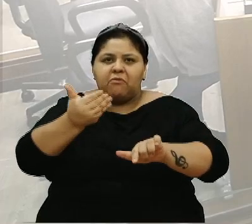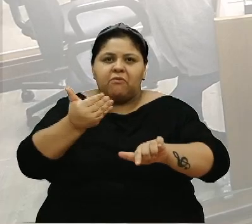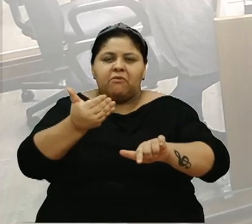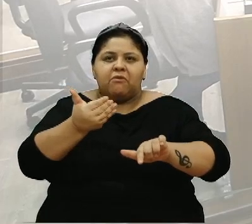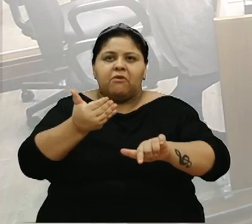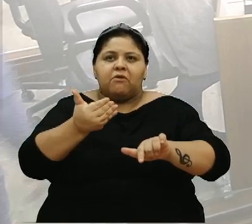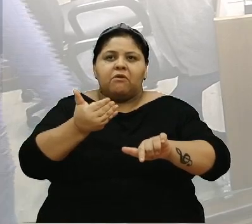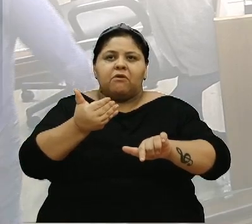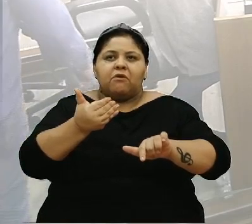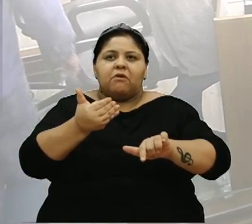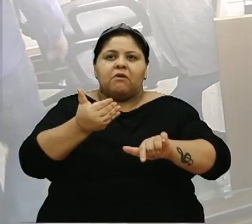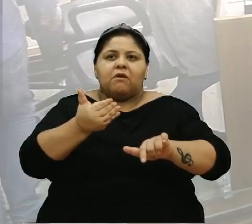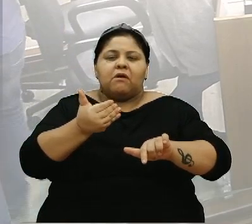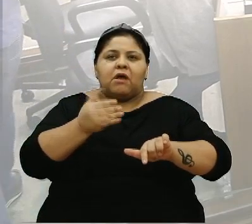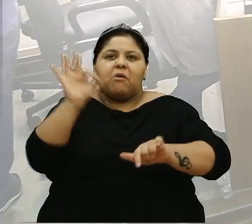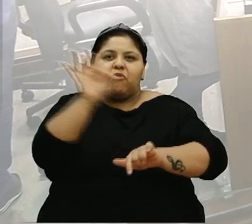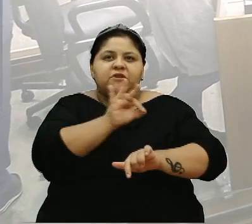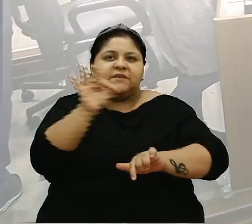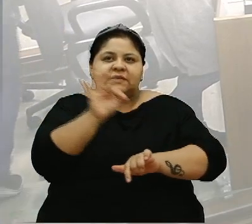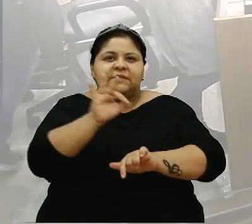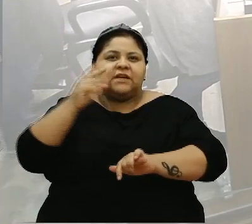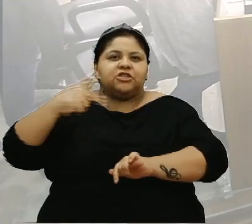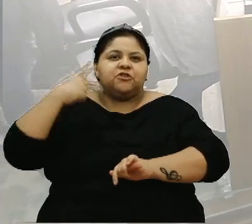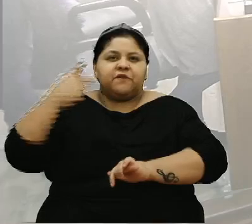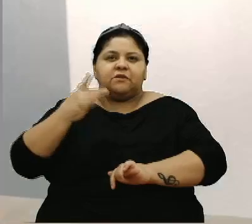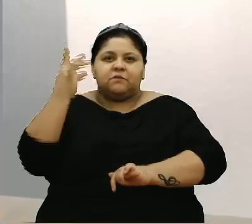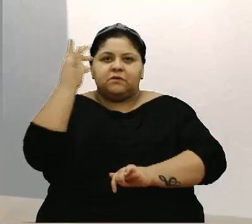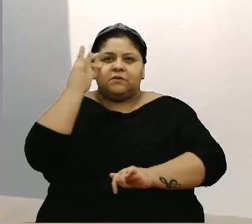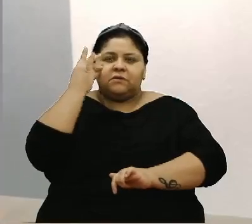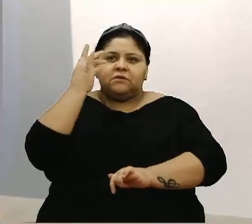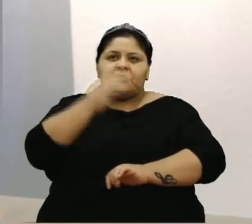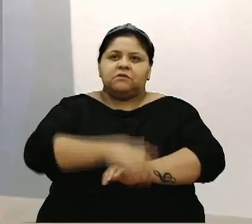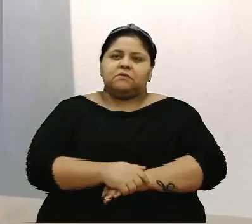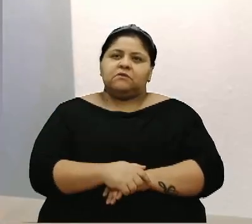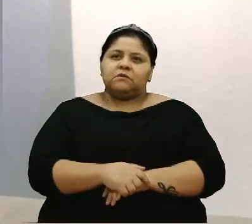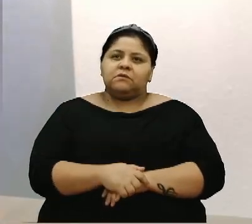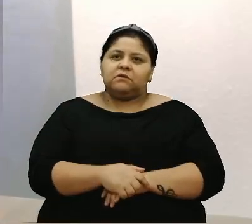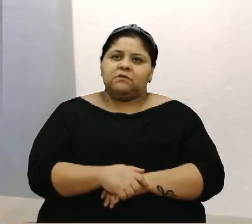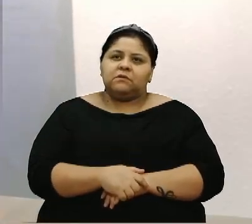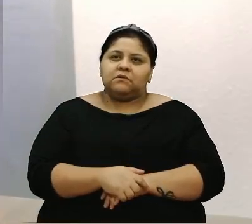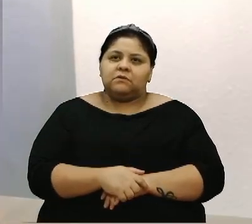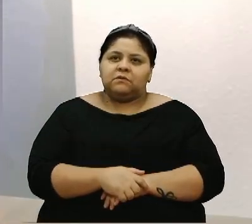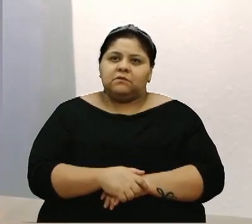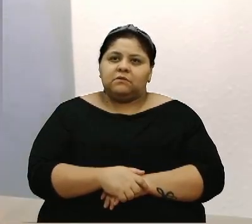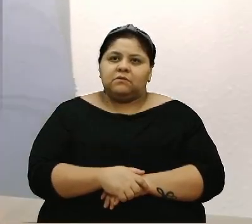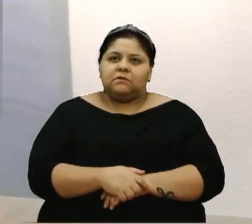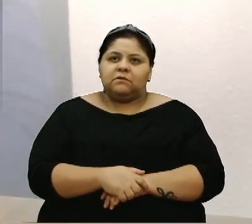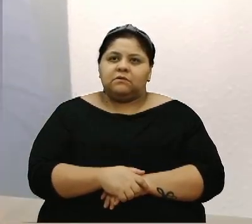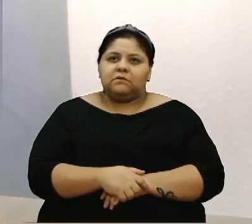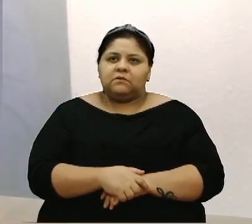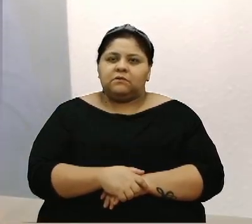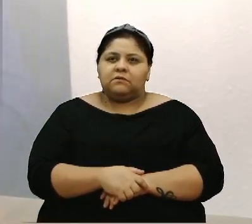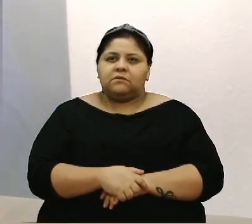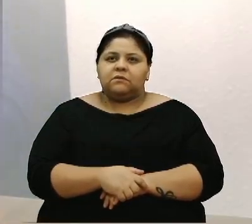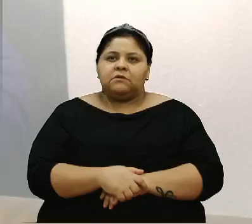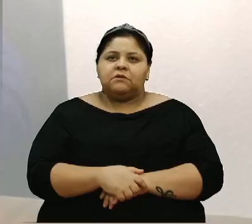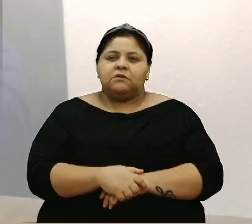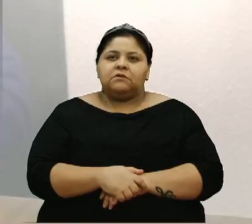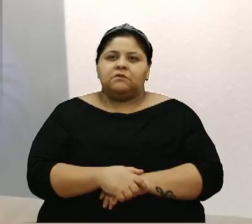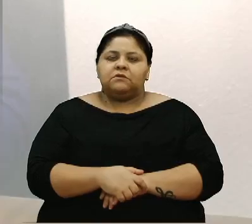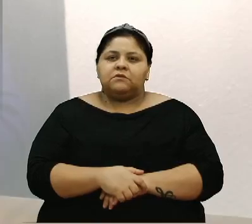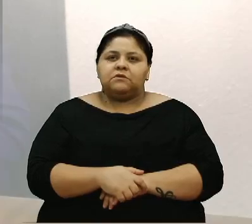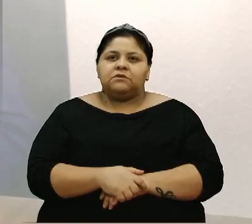do quórum, por favor. Pois não, faremos então a verificação de quórum